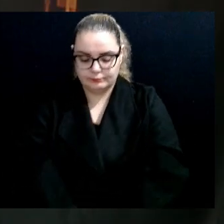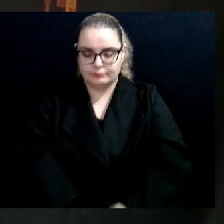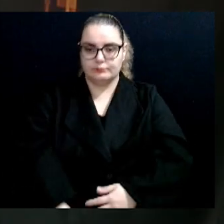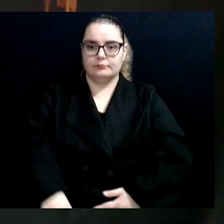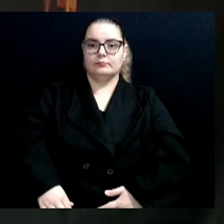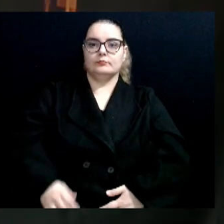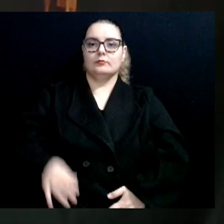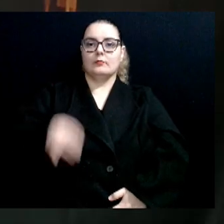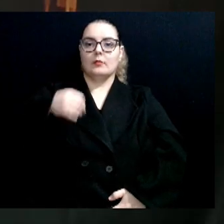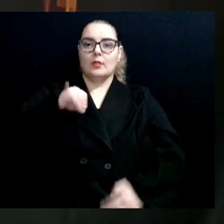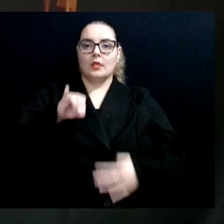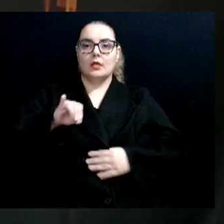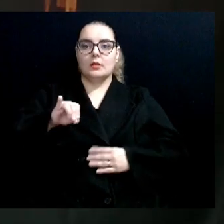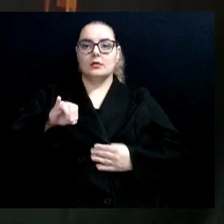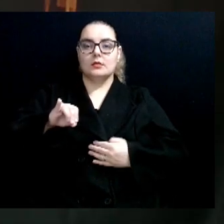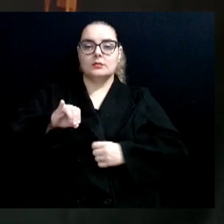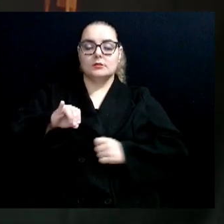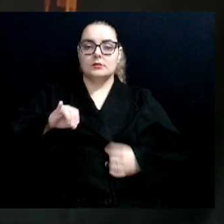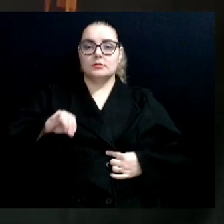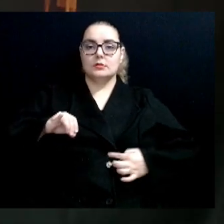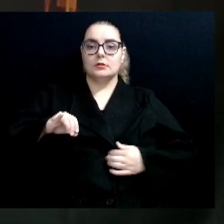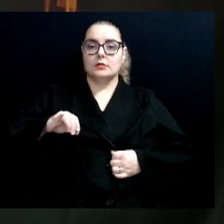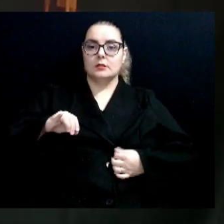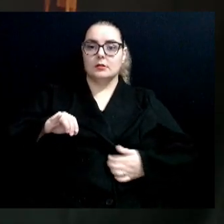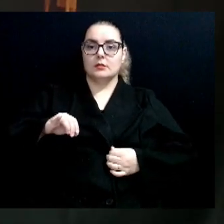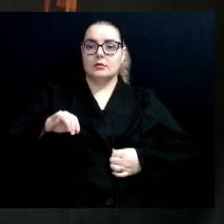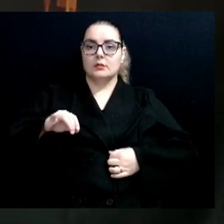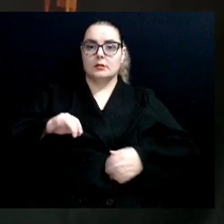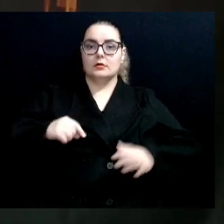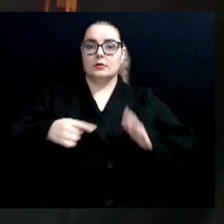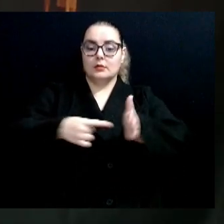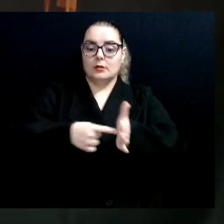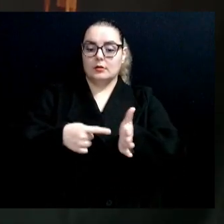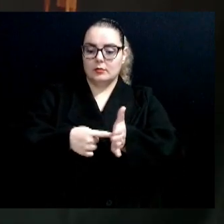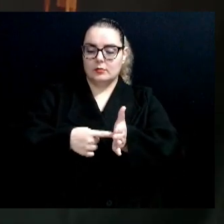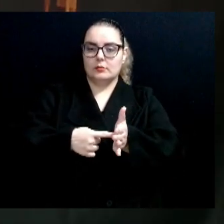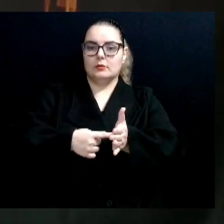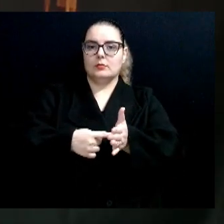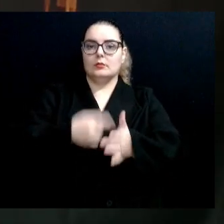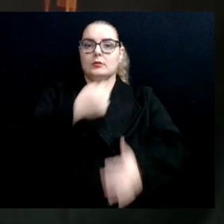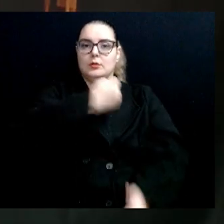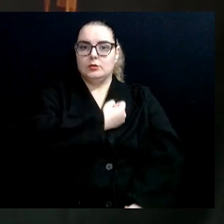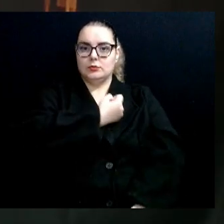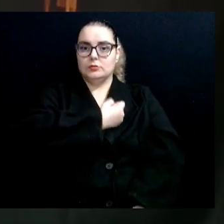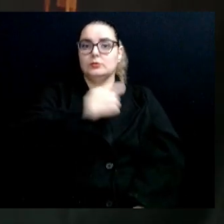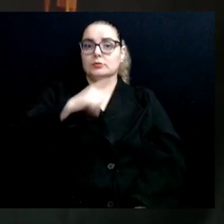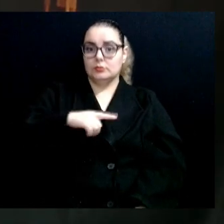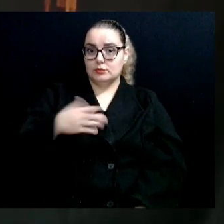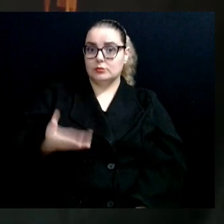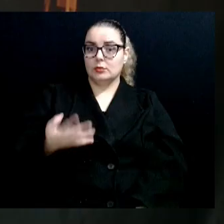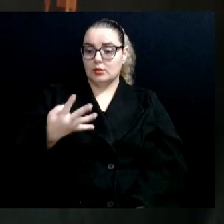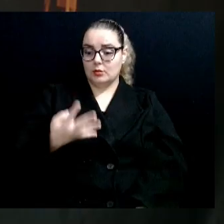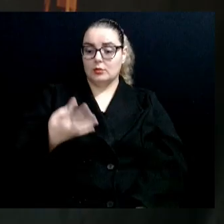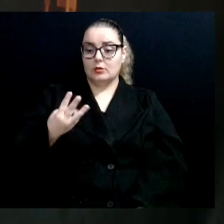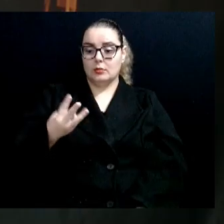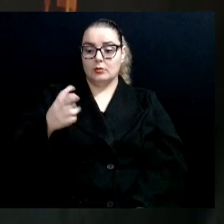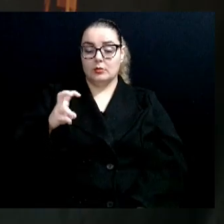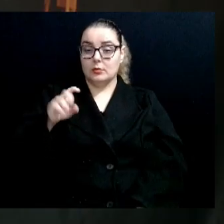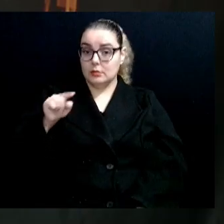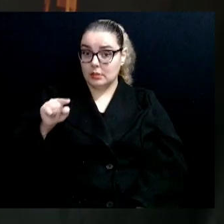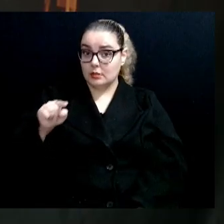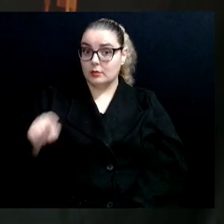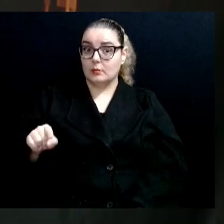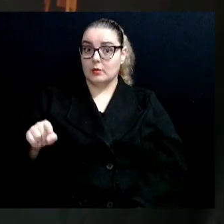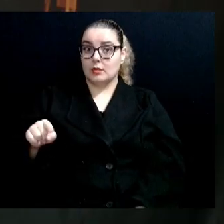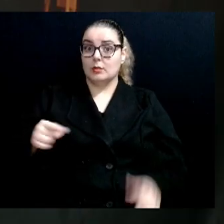em confronto com os números de denúncias que nós tivemos aqui, 435 mil, isso indica